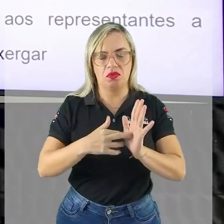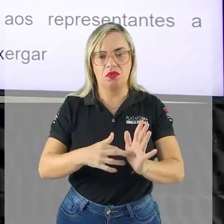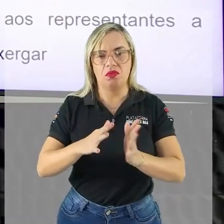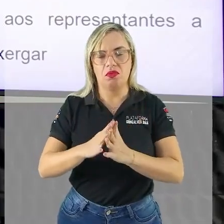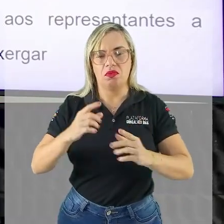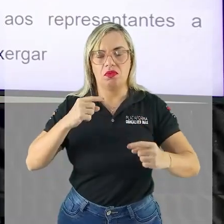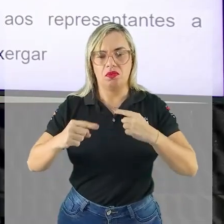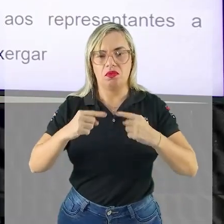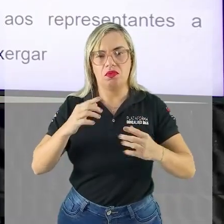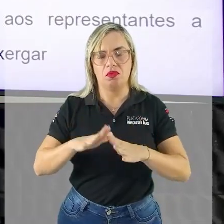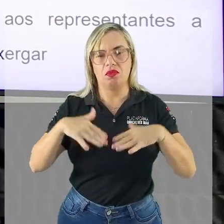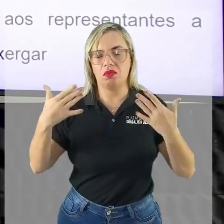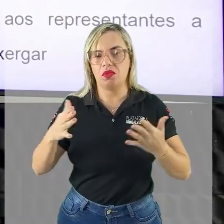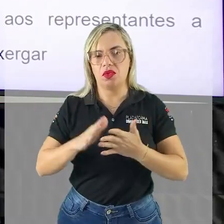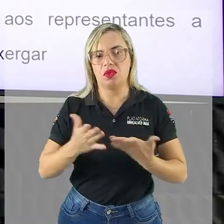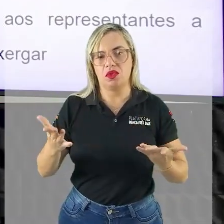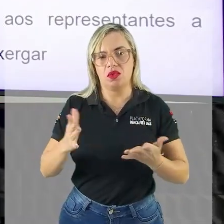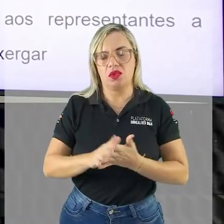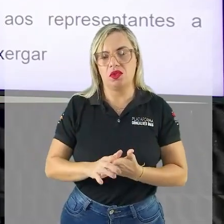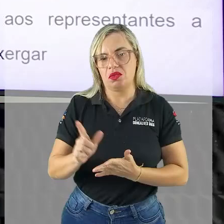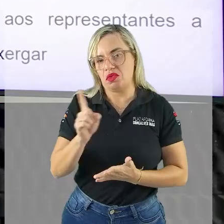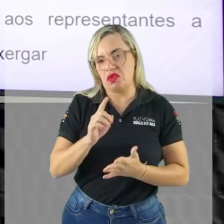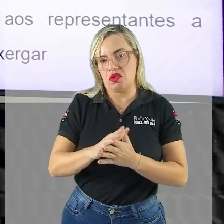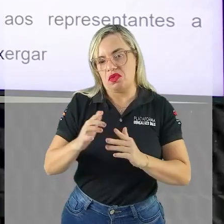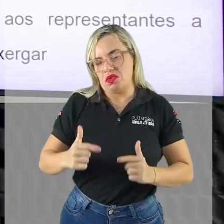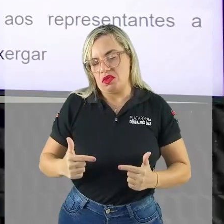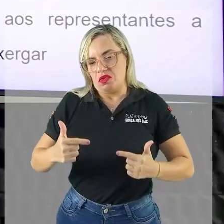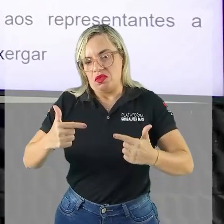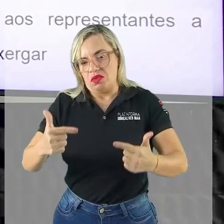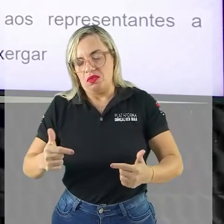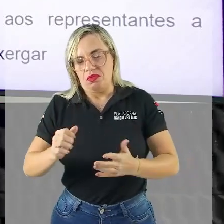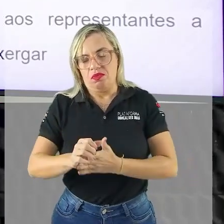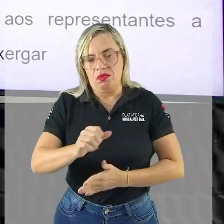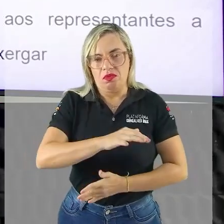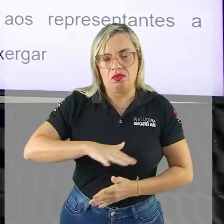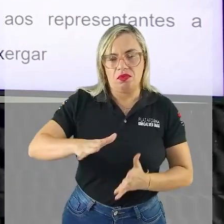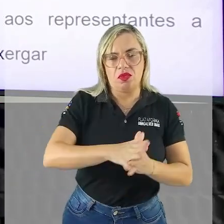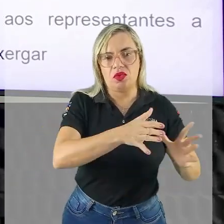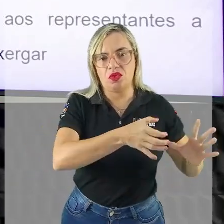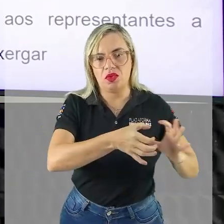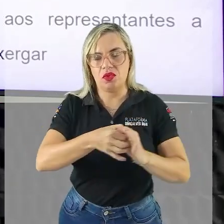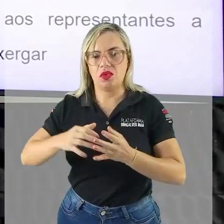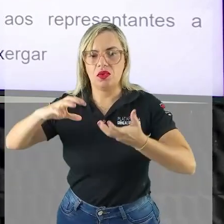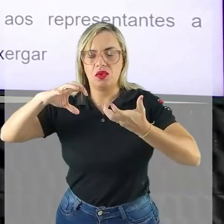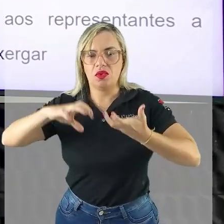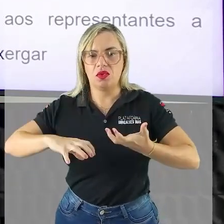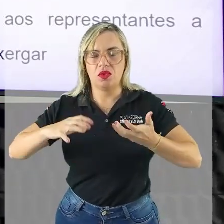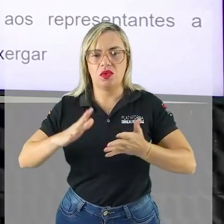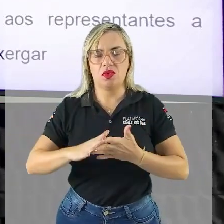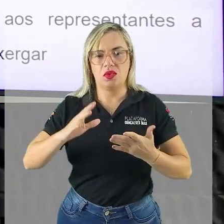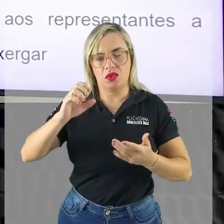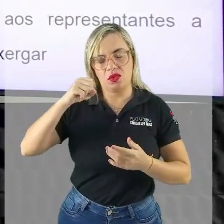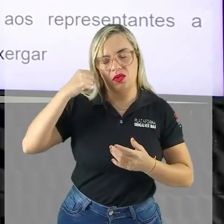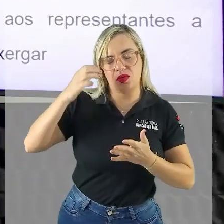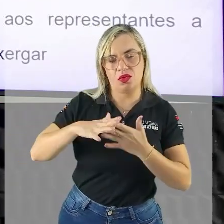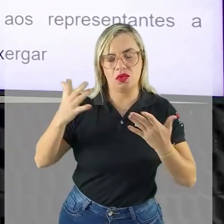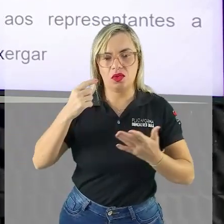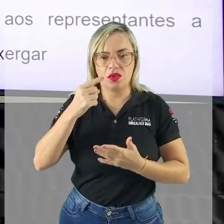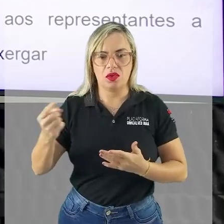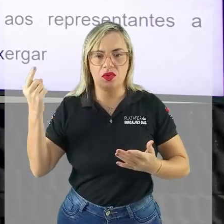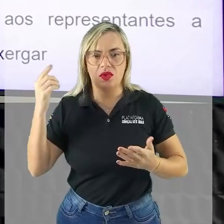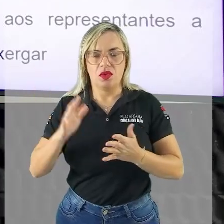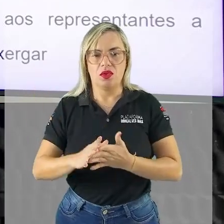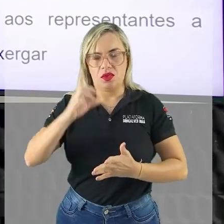representatividade política, perdão. Ou seja, não há quem lute no cenário do Congresso, do Senado, pelos